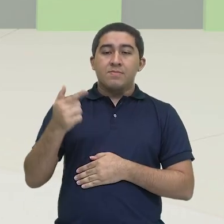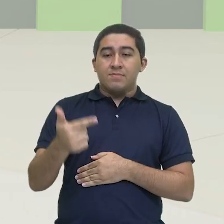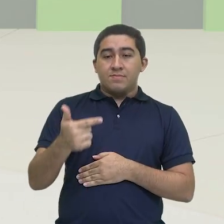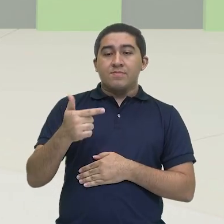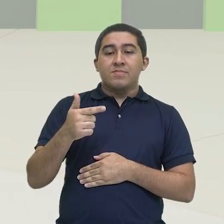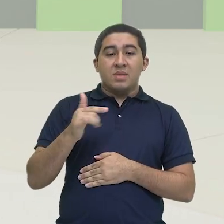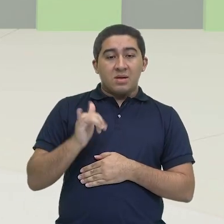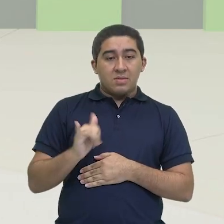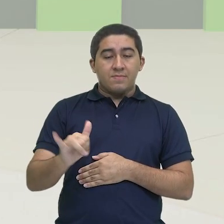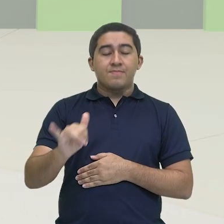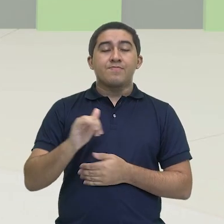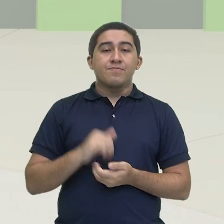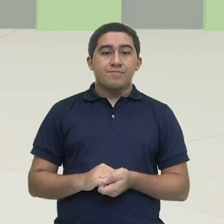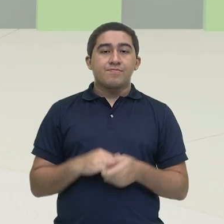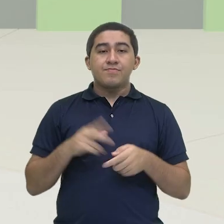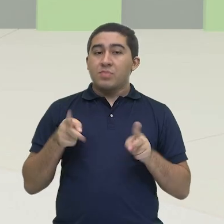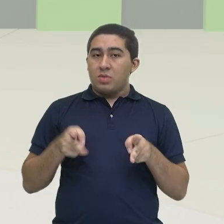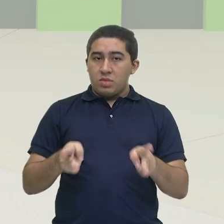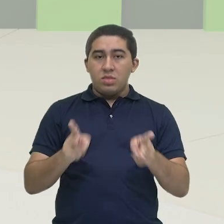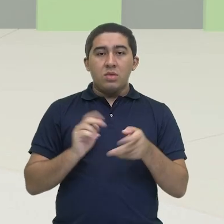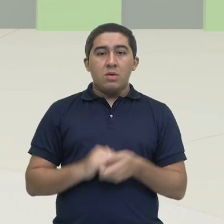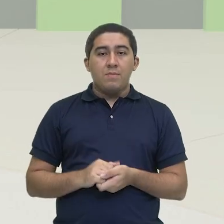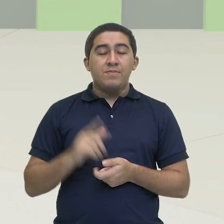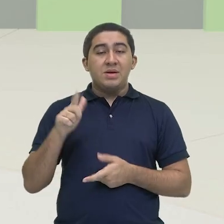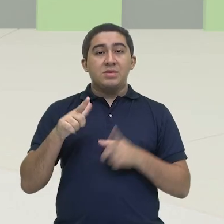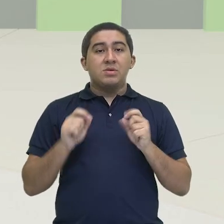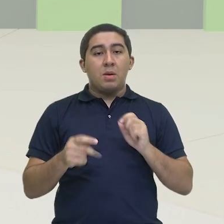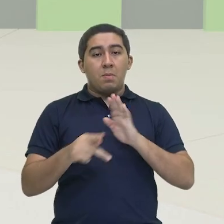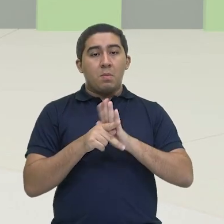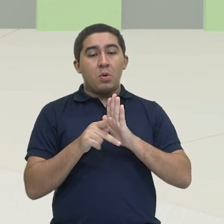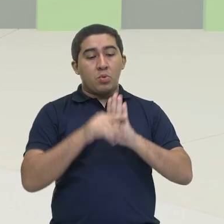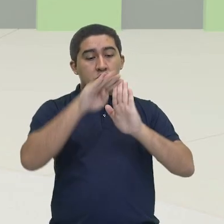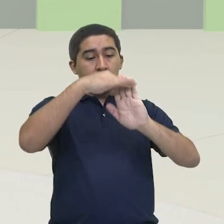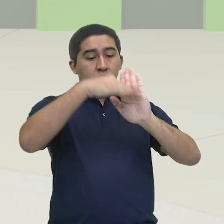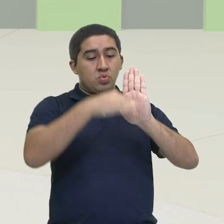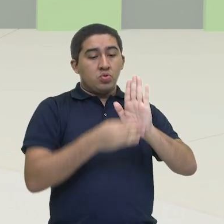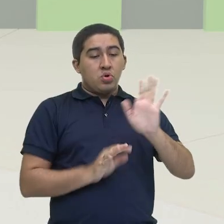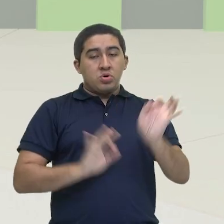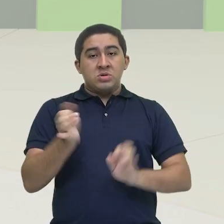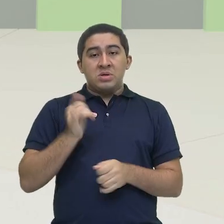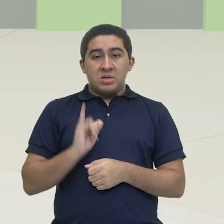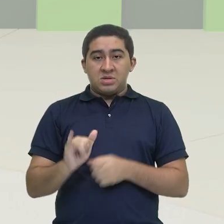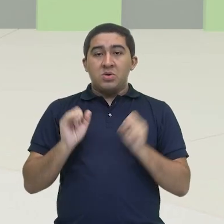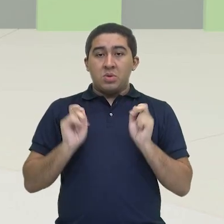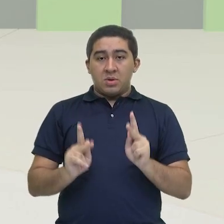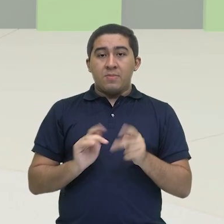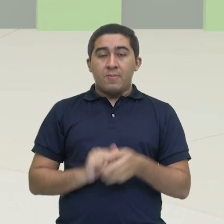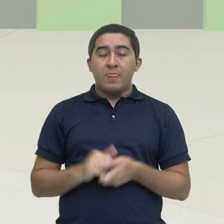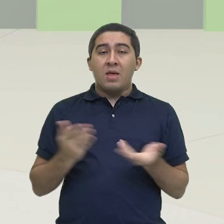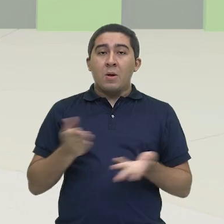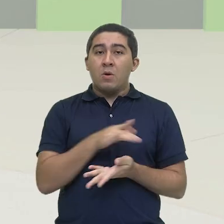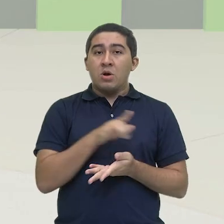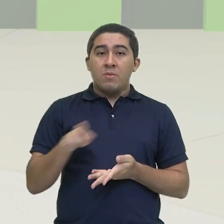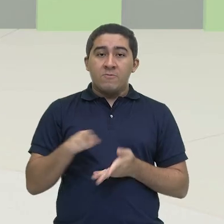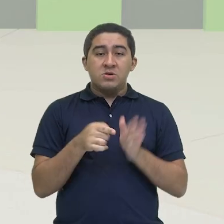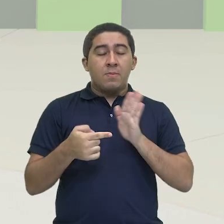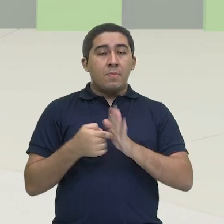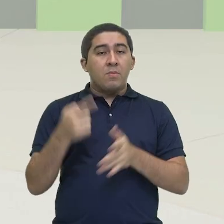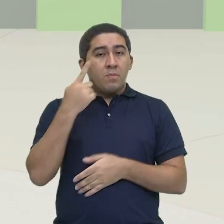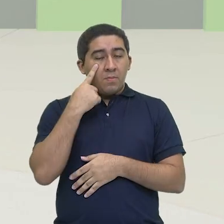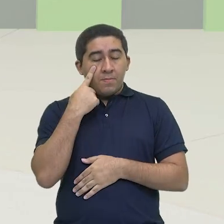32 elétrons. E assim vai. Isso que são os níveis e os subníveis de energia. Eu vou mostrar para